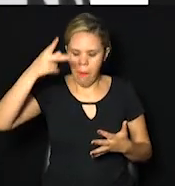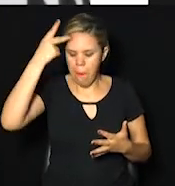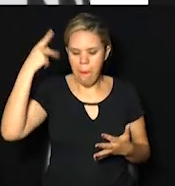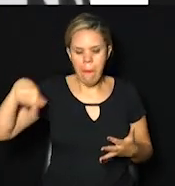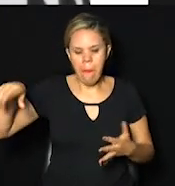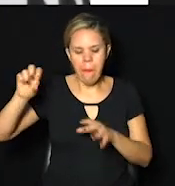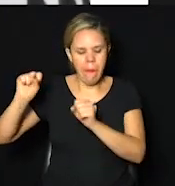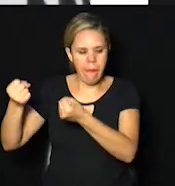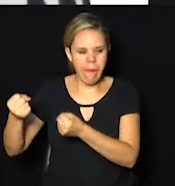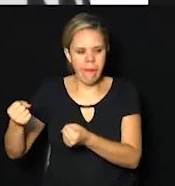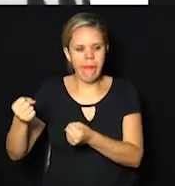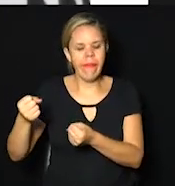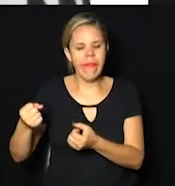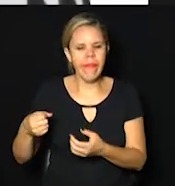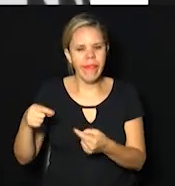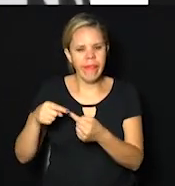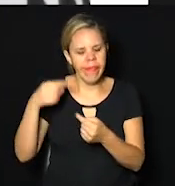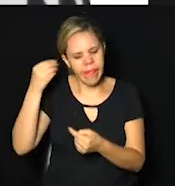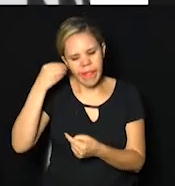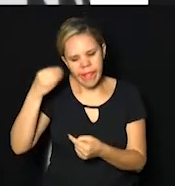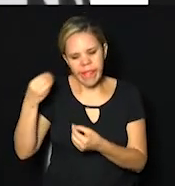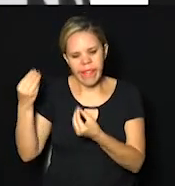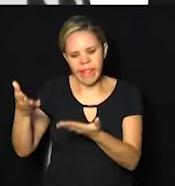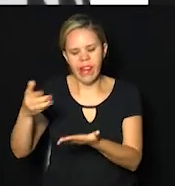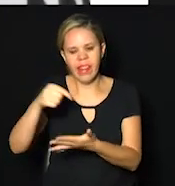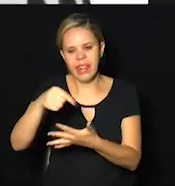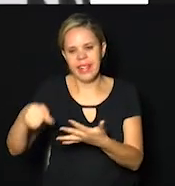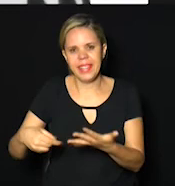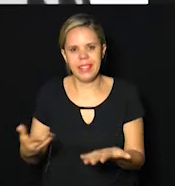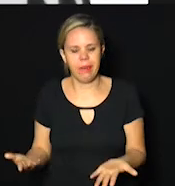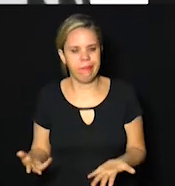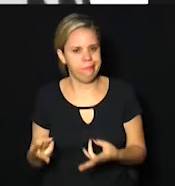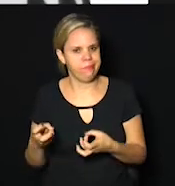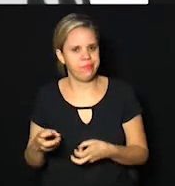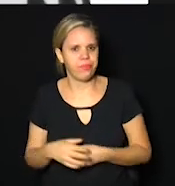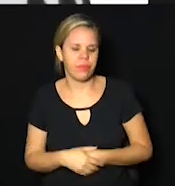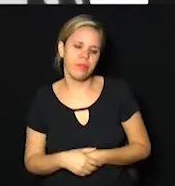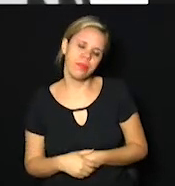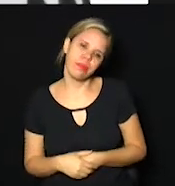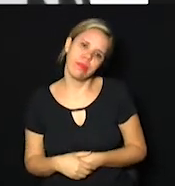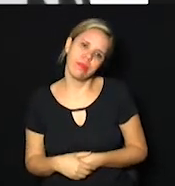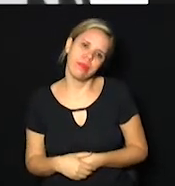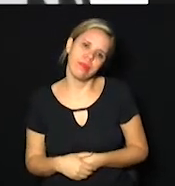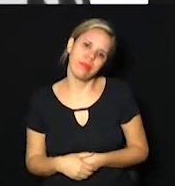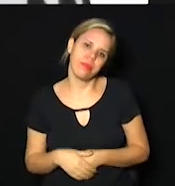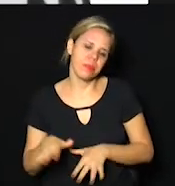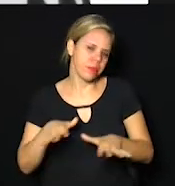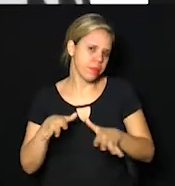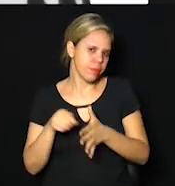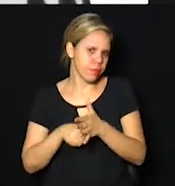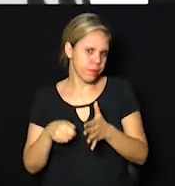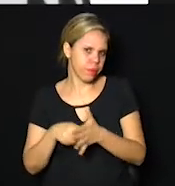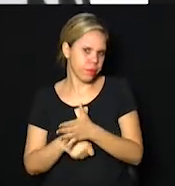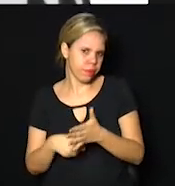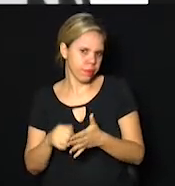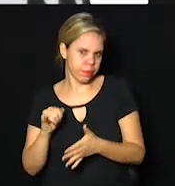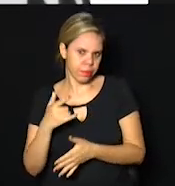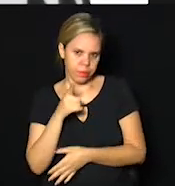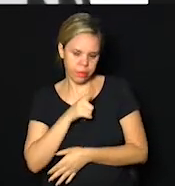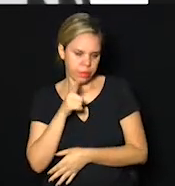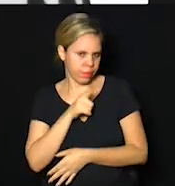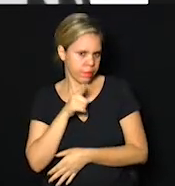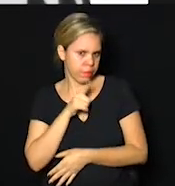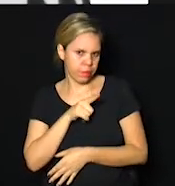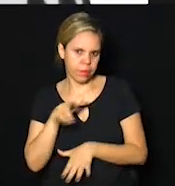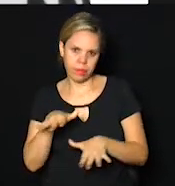entende disso, disso e daquilo, porque ele vai entregar isso, isso e aquilo. Notem, este é o movimento. Se a gente não consegue ter